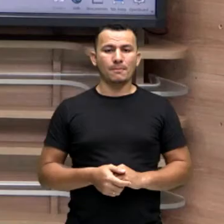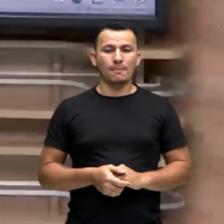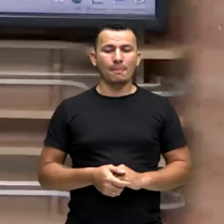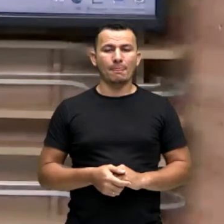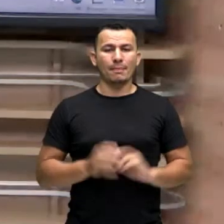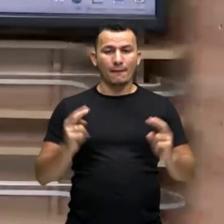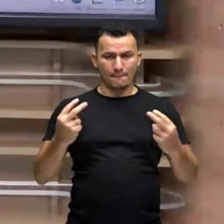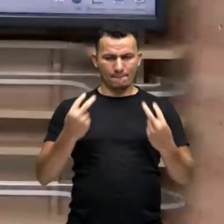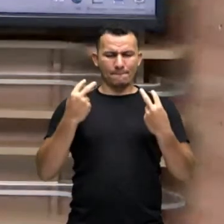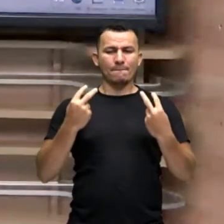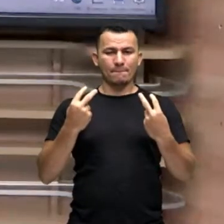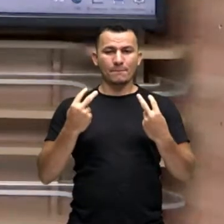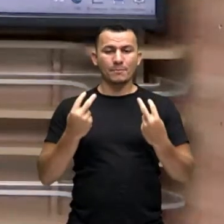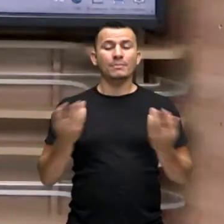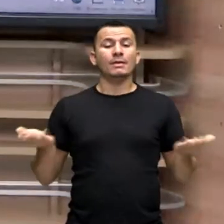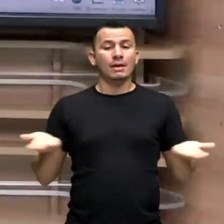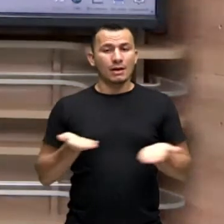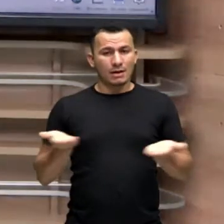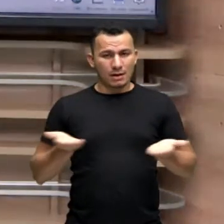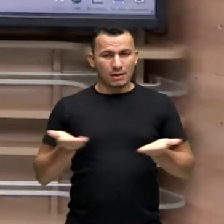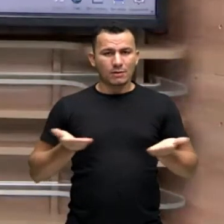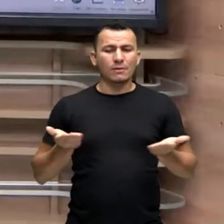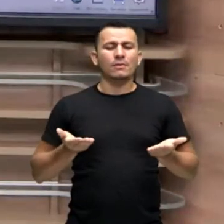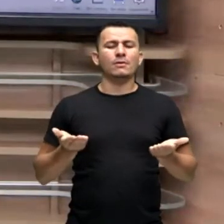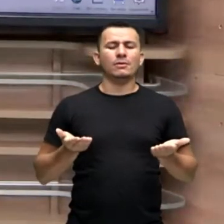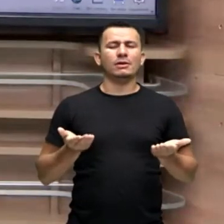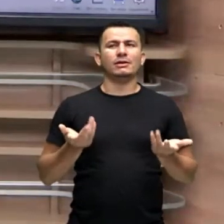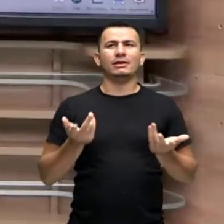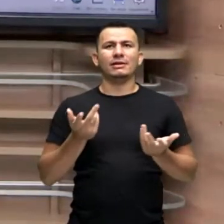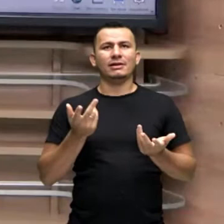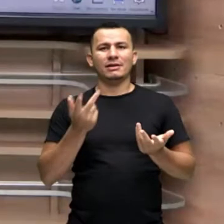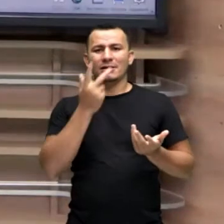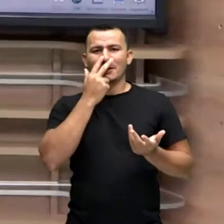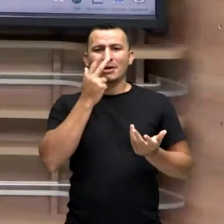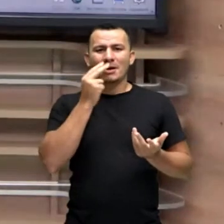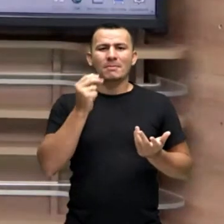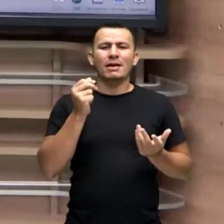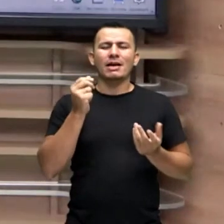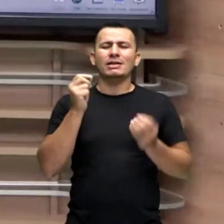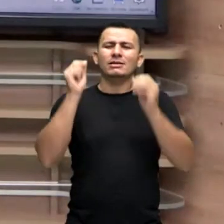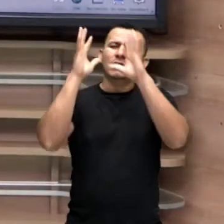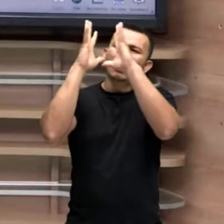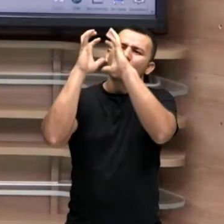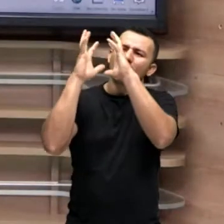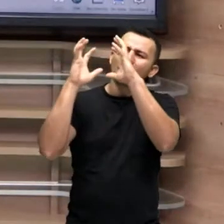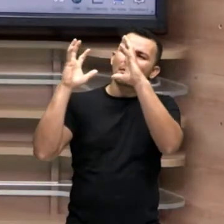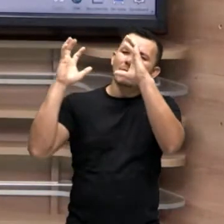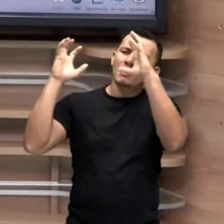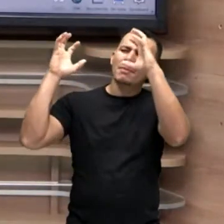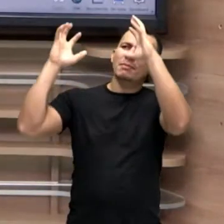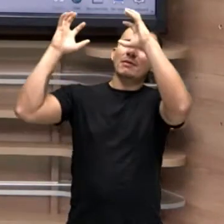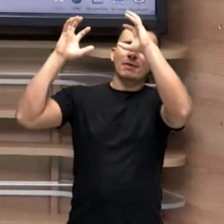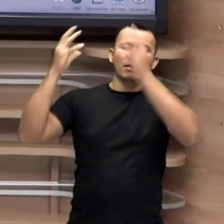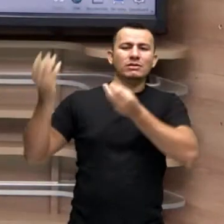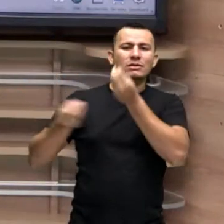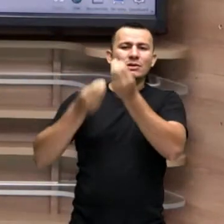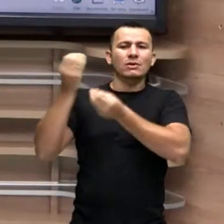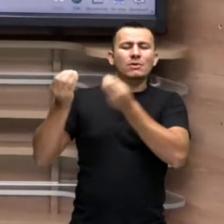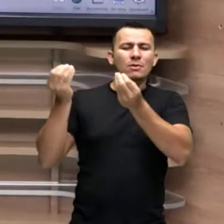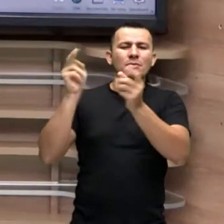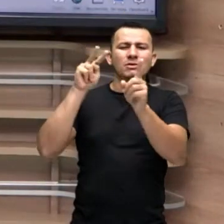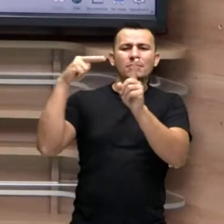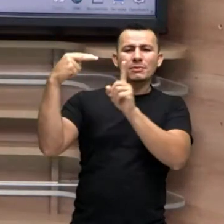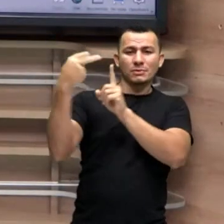olha aqui para mim rapidinho nós vamos agora fazer assim um passeio sobre essas concepções